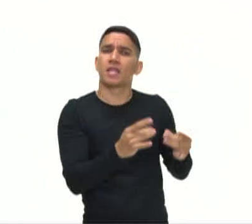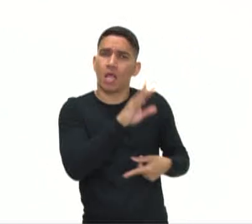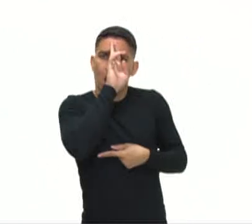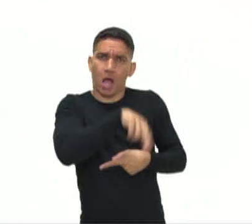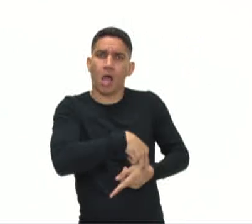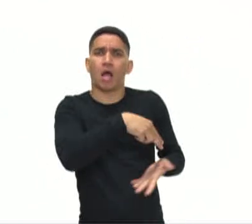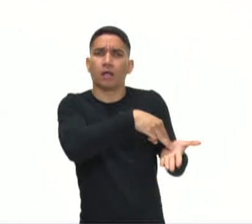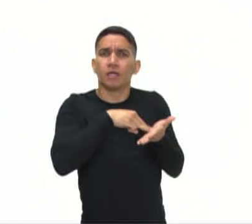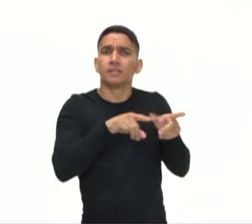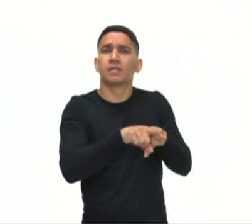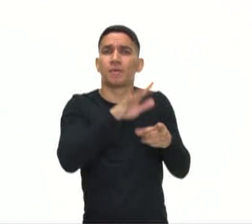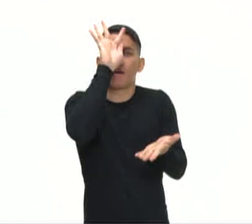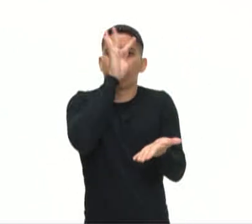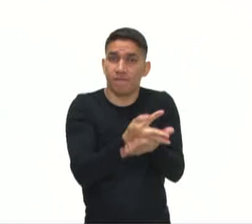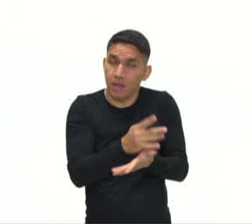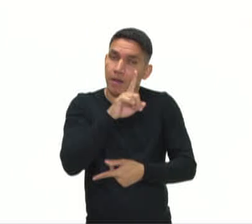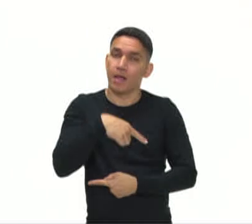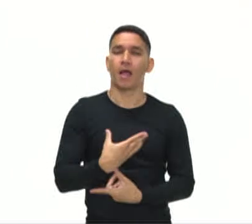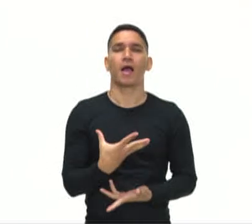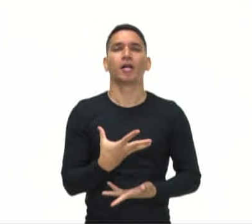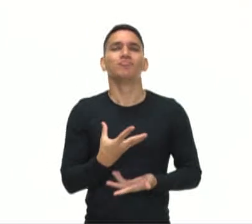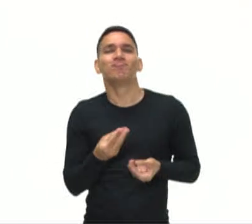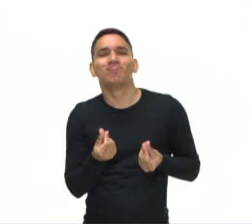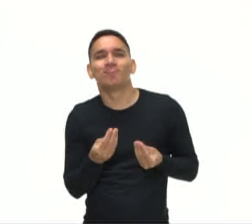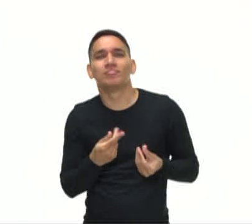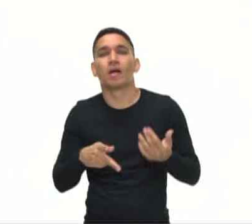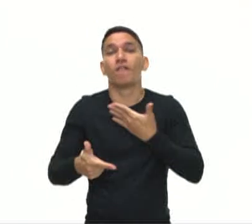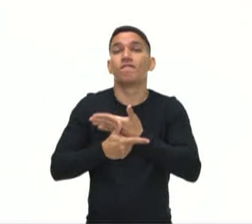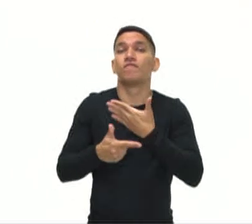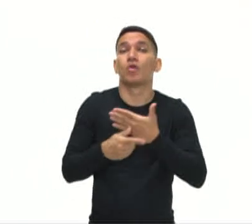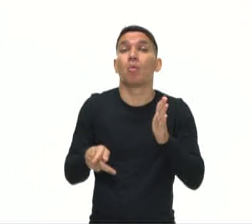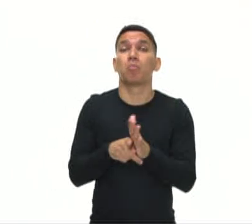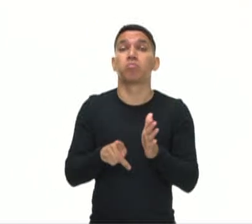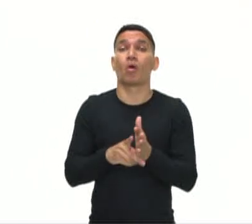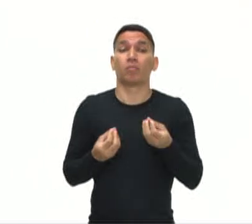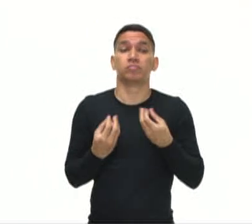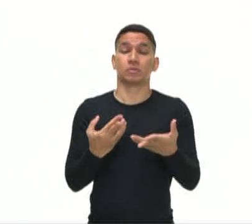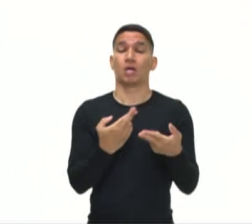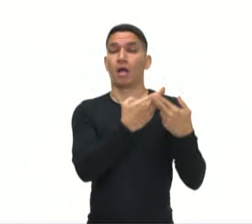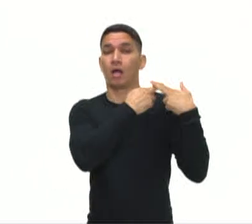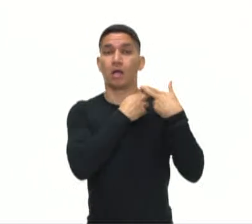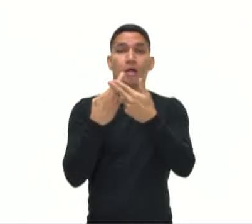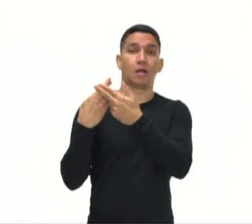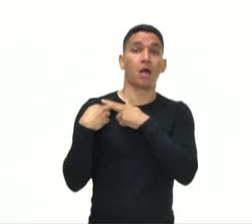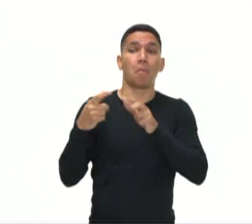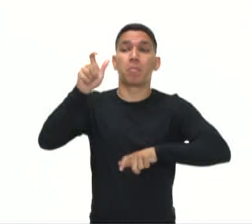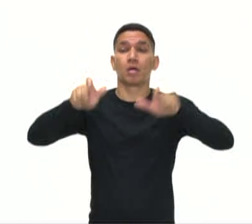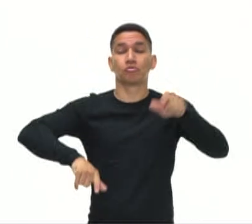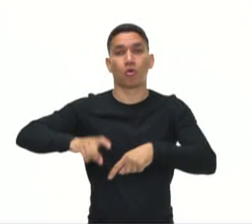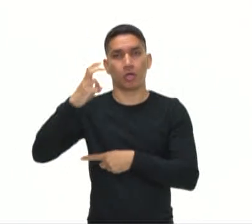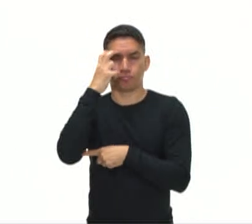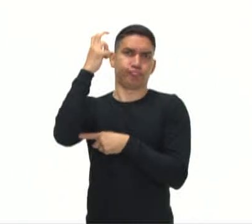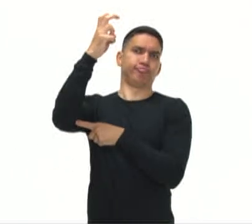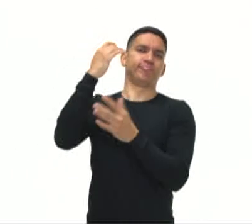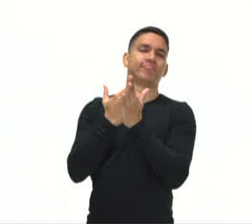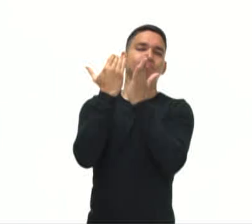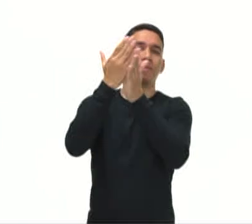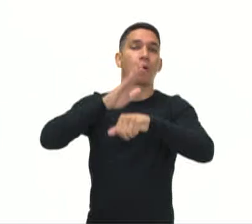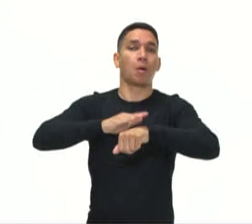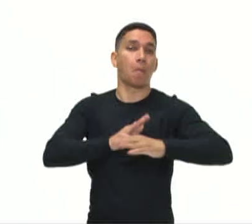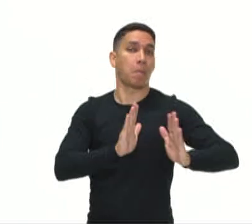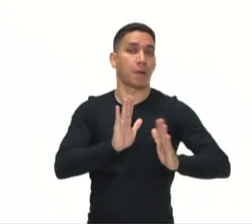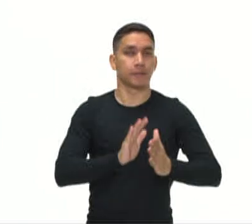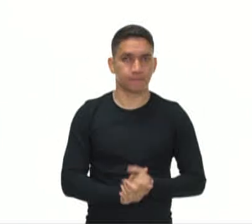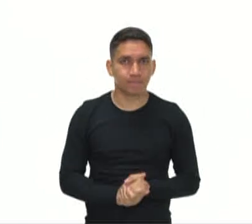fé. Tarefa que ficou a cargo de importantes intelectuais da época. Veja,